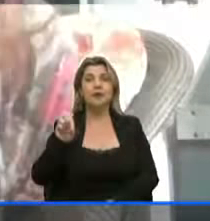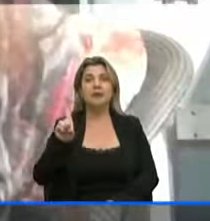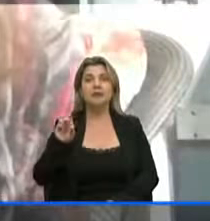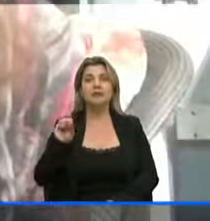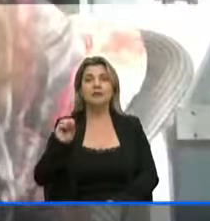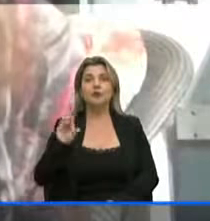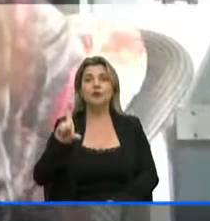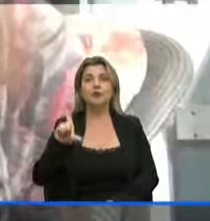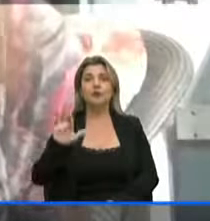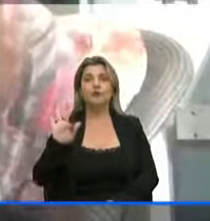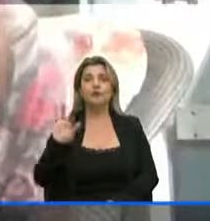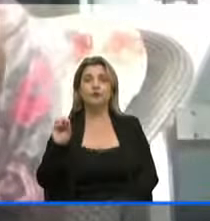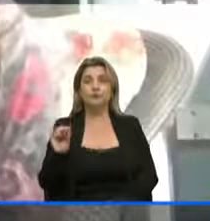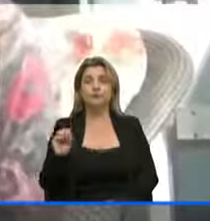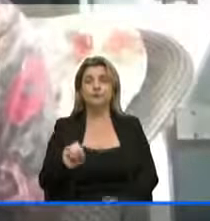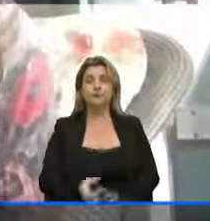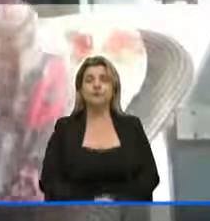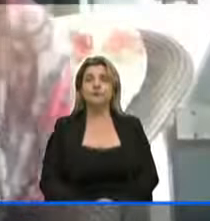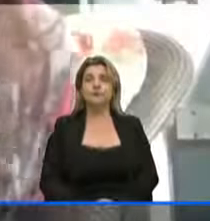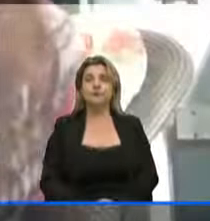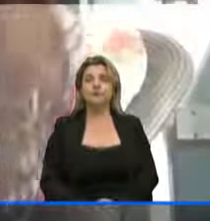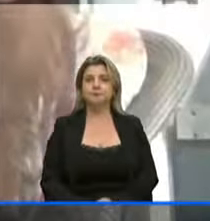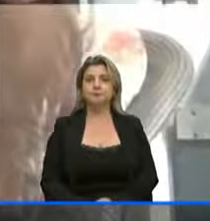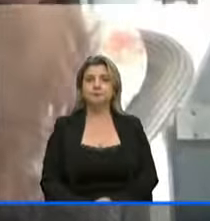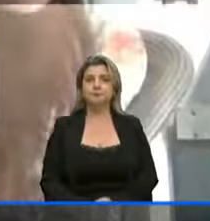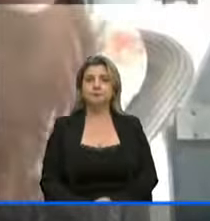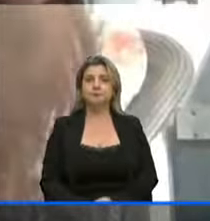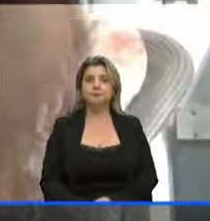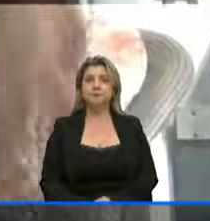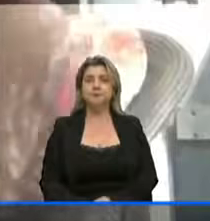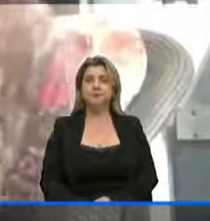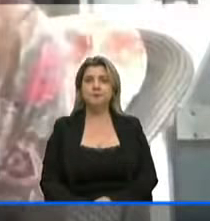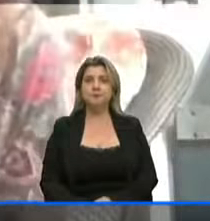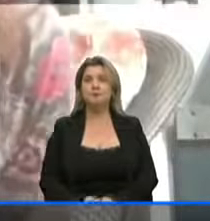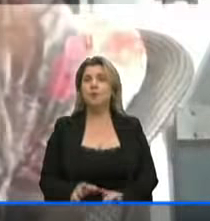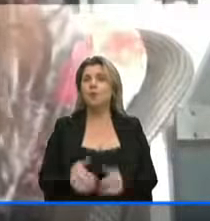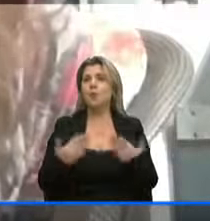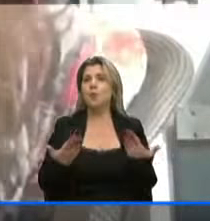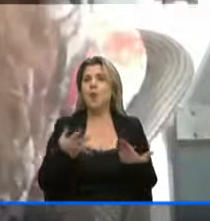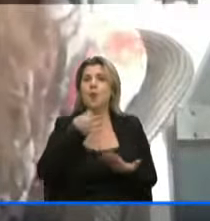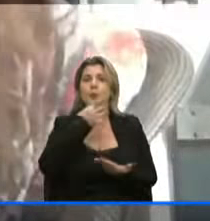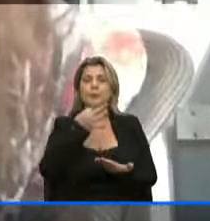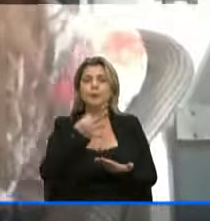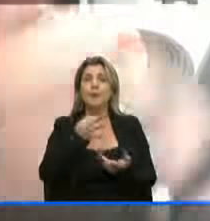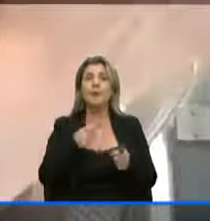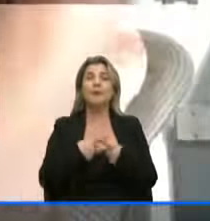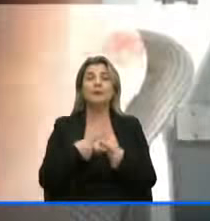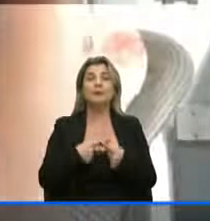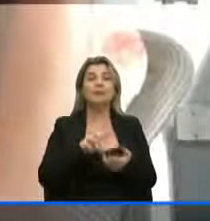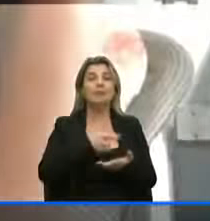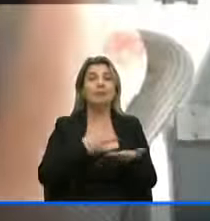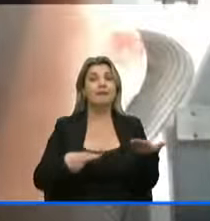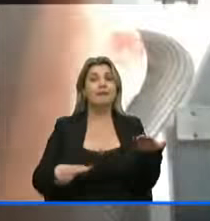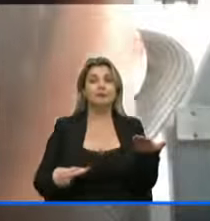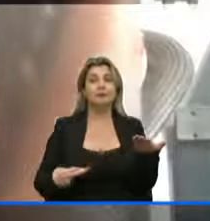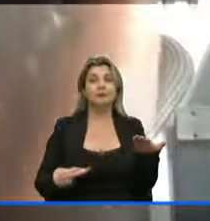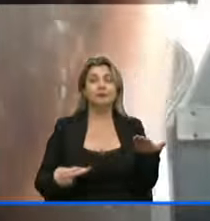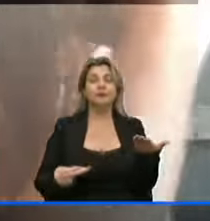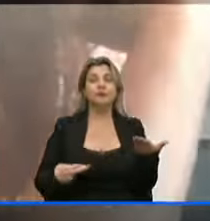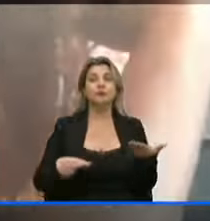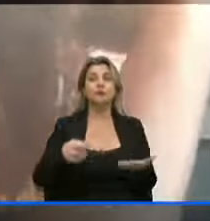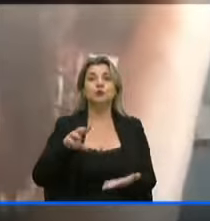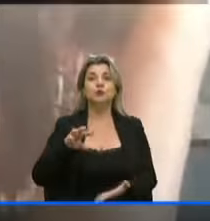Souza, o que Vossa Excelência opina sobre isso, porque é de relatoria do deputado Tiago Simo,